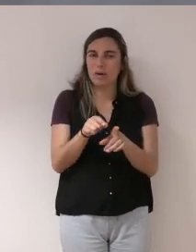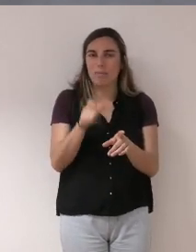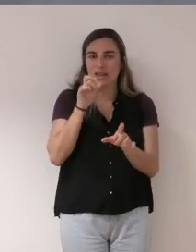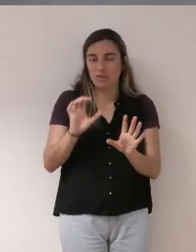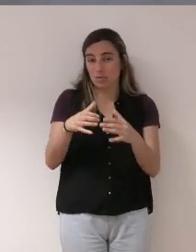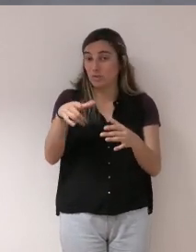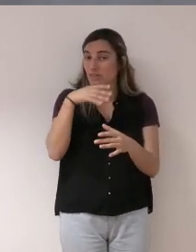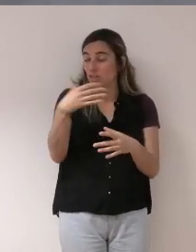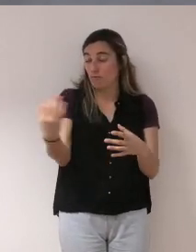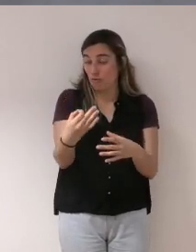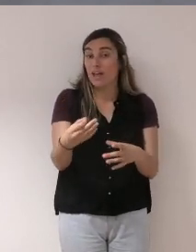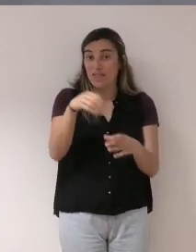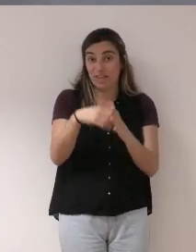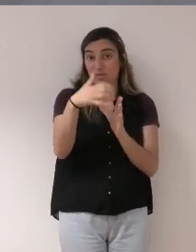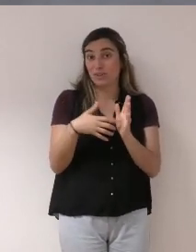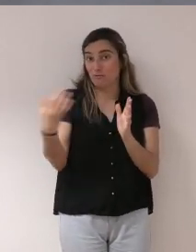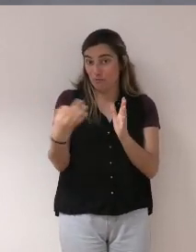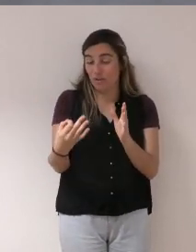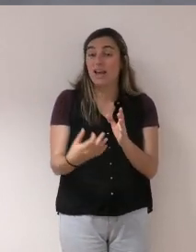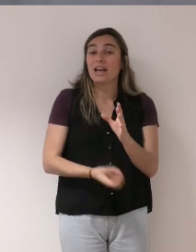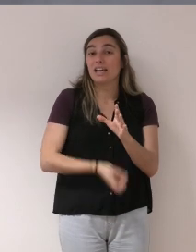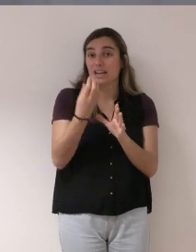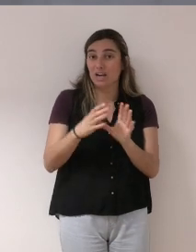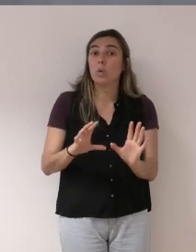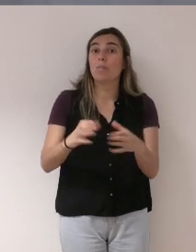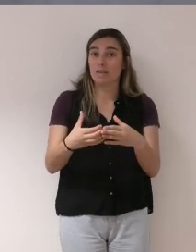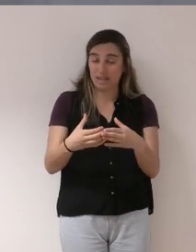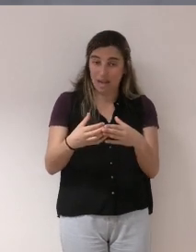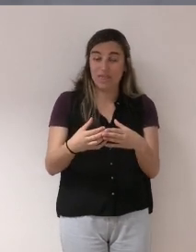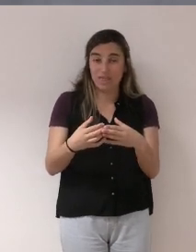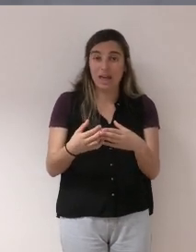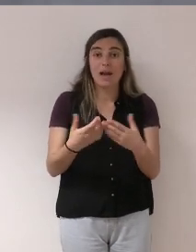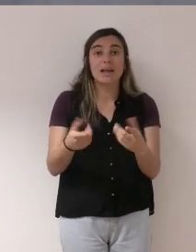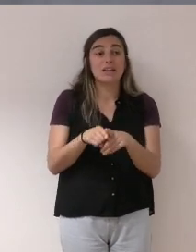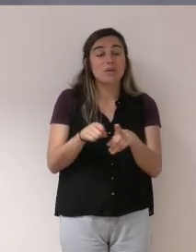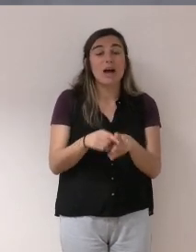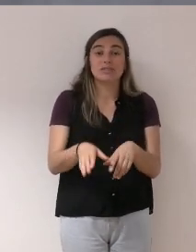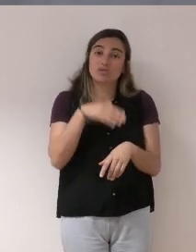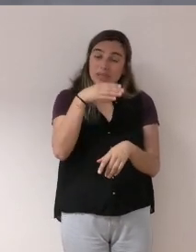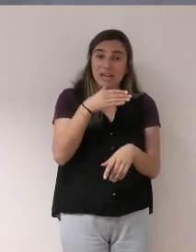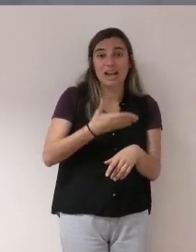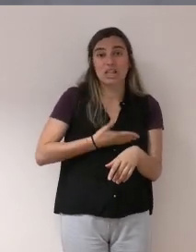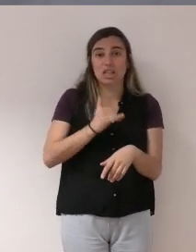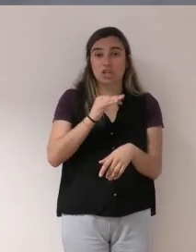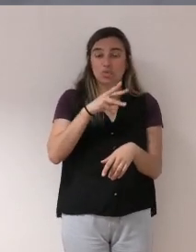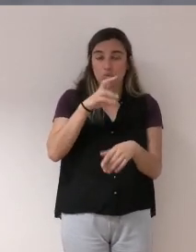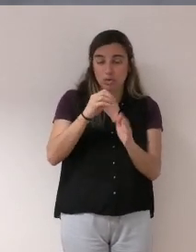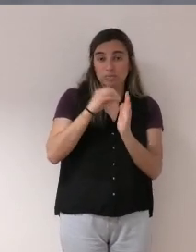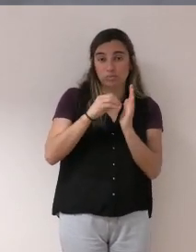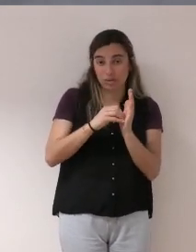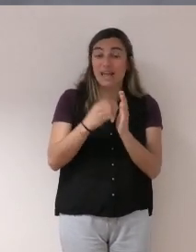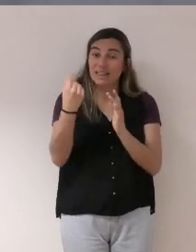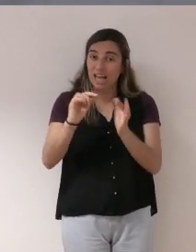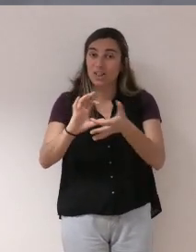não é? Ou no texto, comunidade. Criar uma comunidade de discurso e uma comunidade de sentido no qual faz sentido você